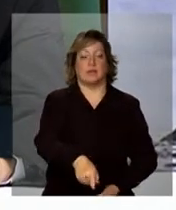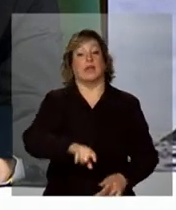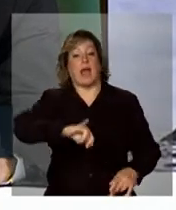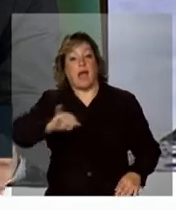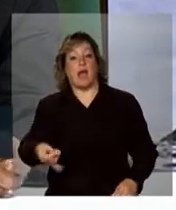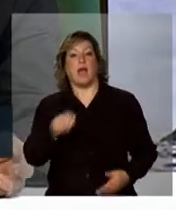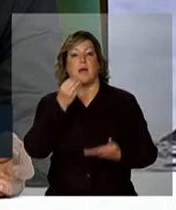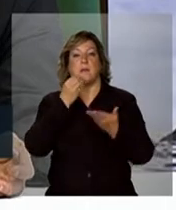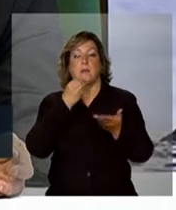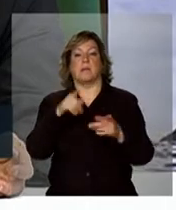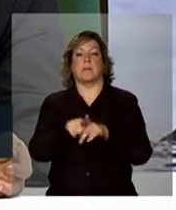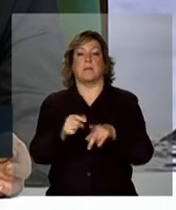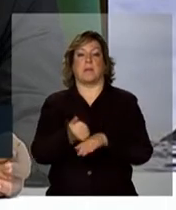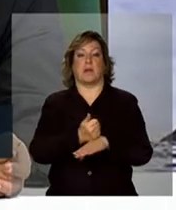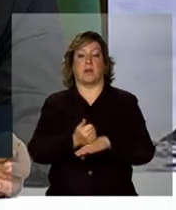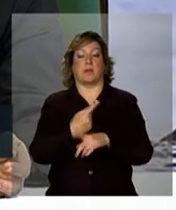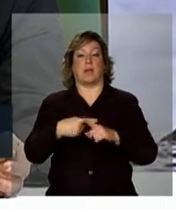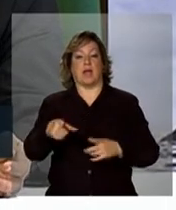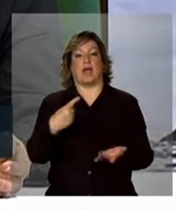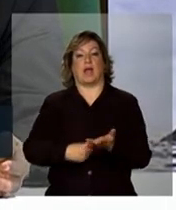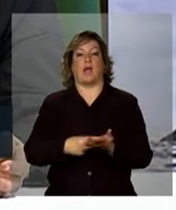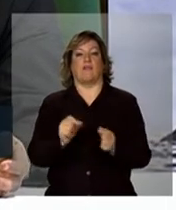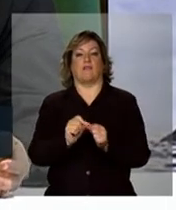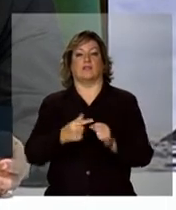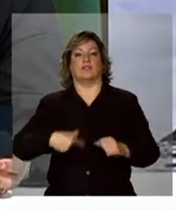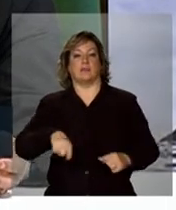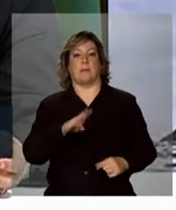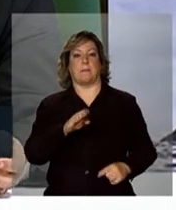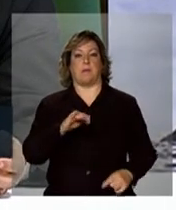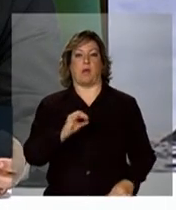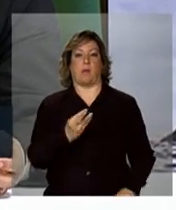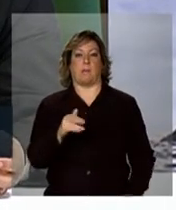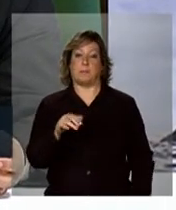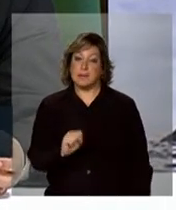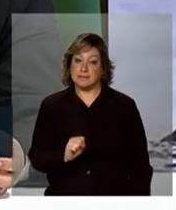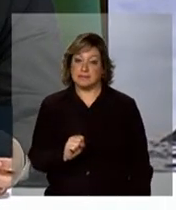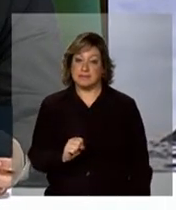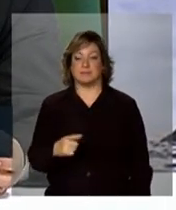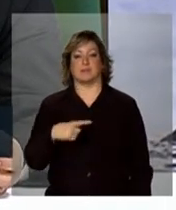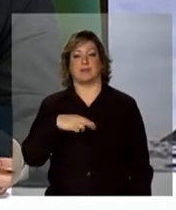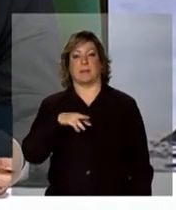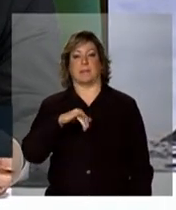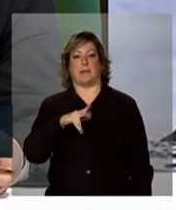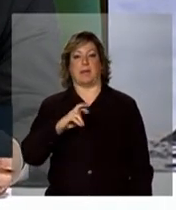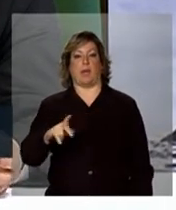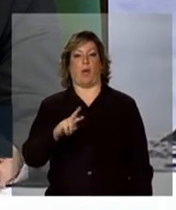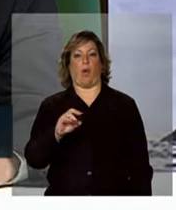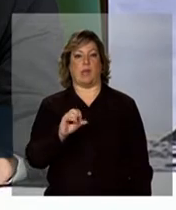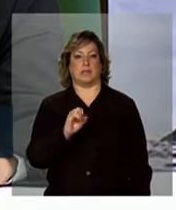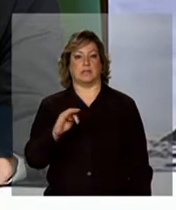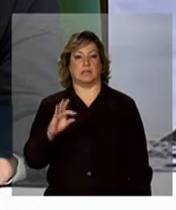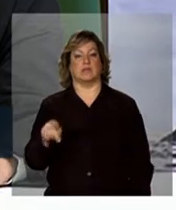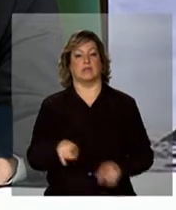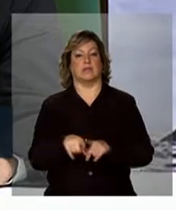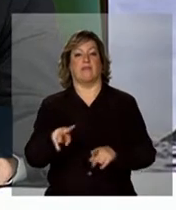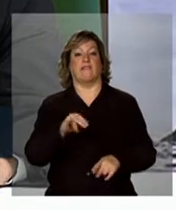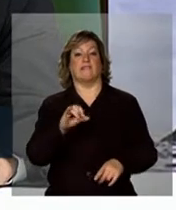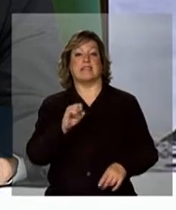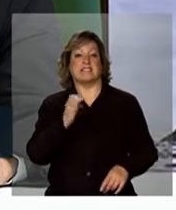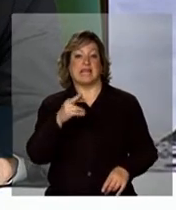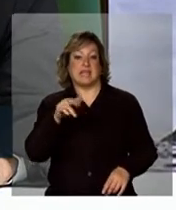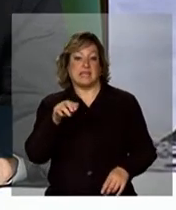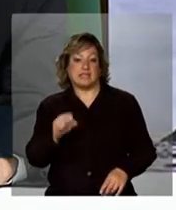reaproveitamento, que é, por exemplo, esse acordo que fizemos com a Biobras, Miquel Rosseto. Das vísceras do